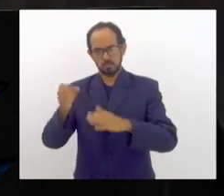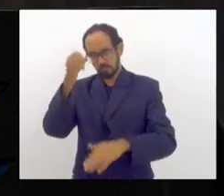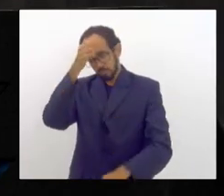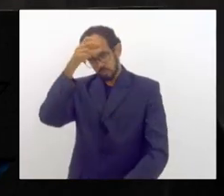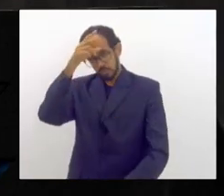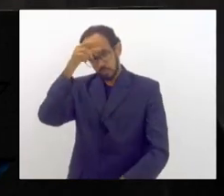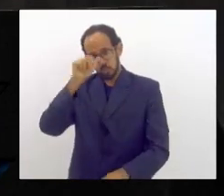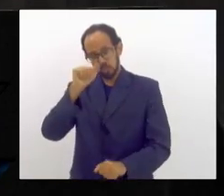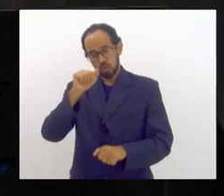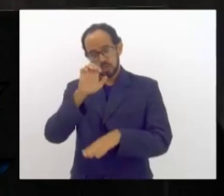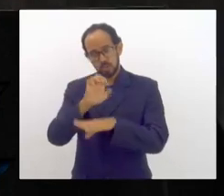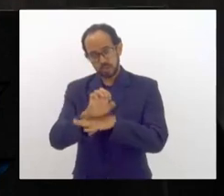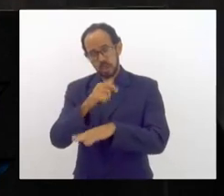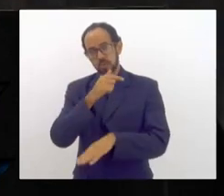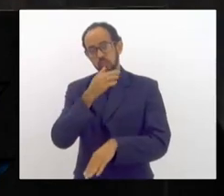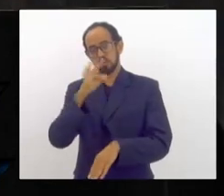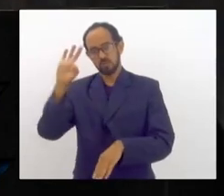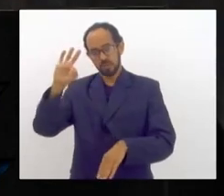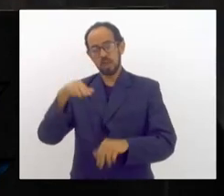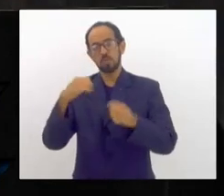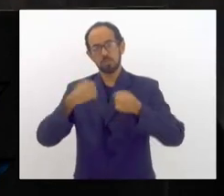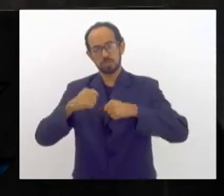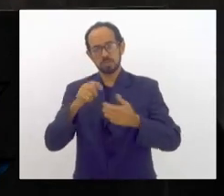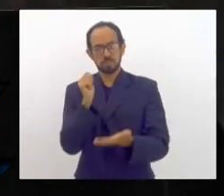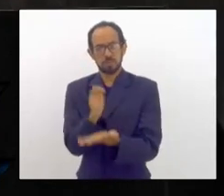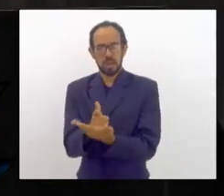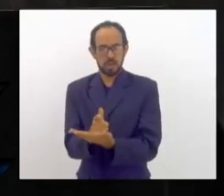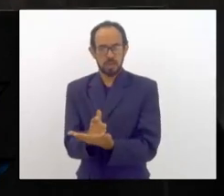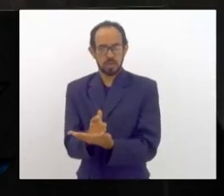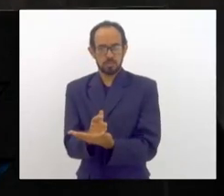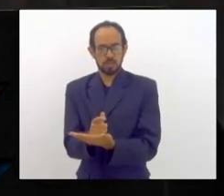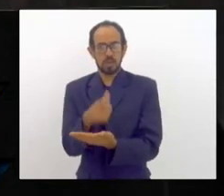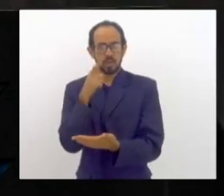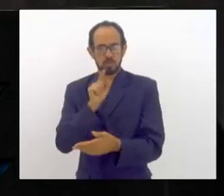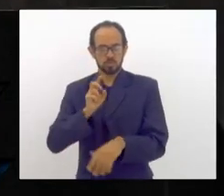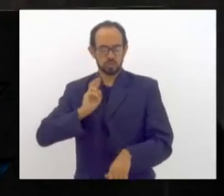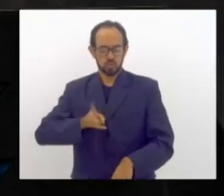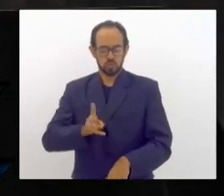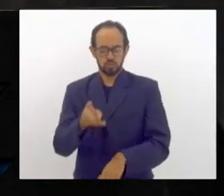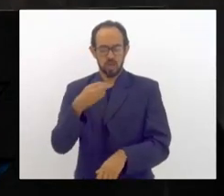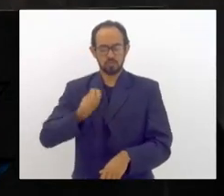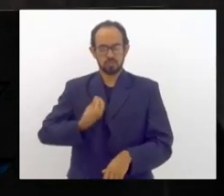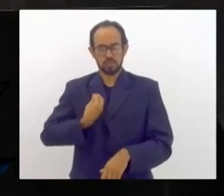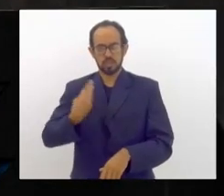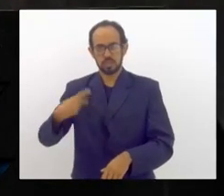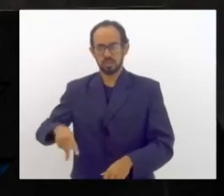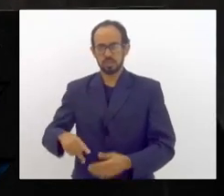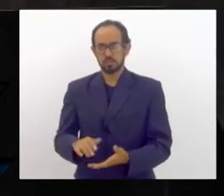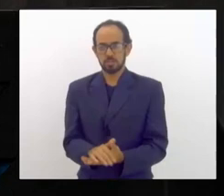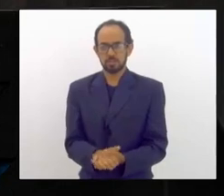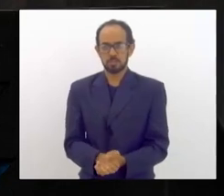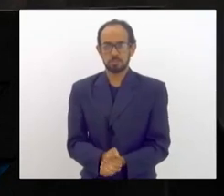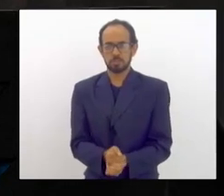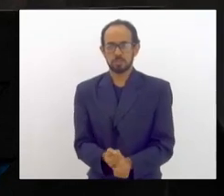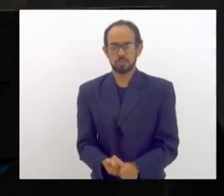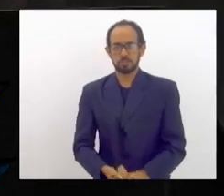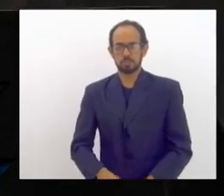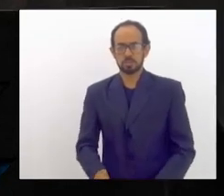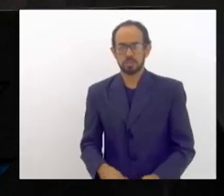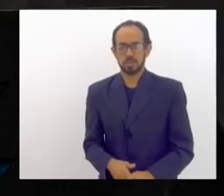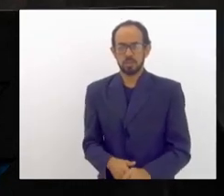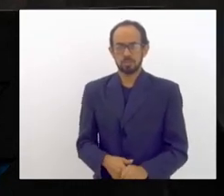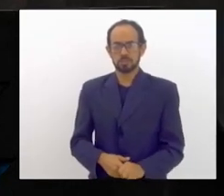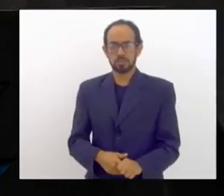garantir isso. A indenização, para que a pessoa possa tocar a vida dela. para que a pessoa possa achar um local digno e não